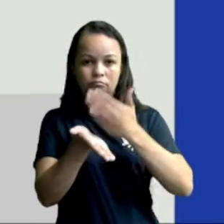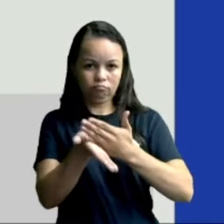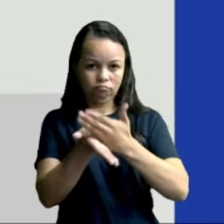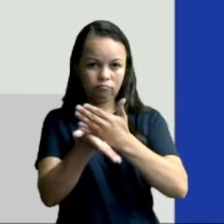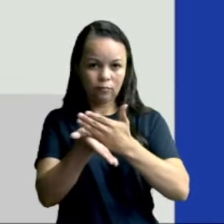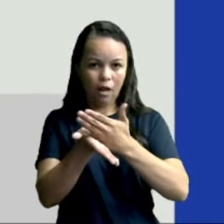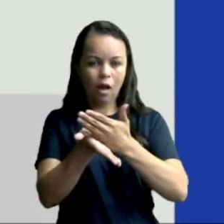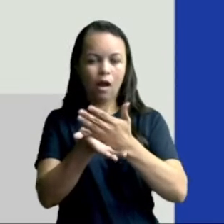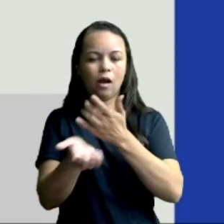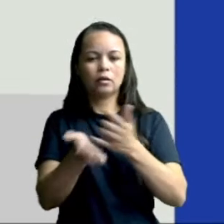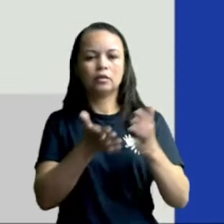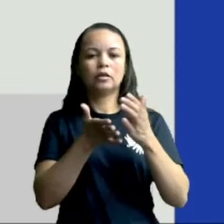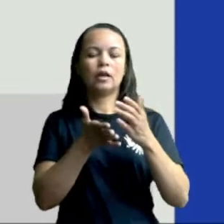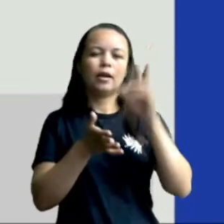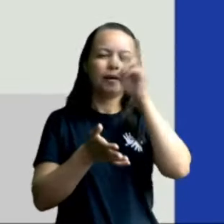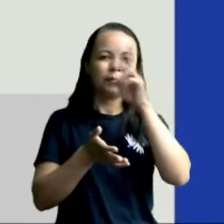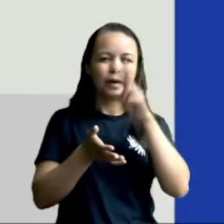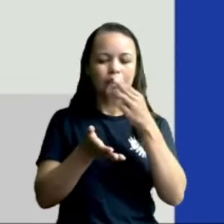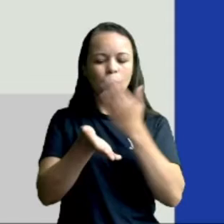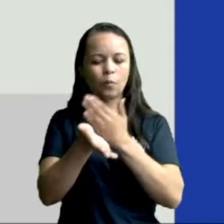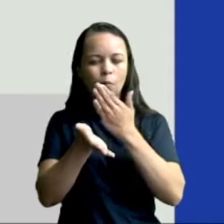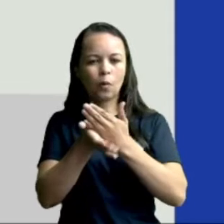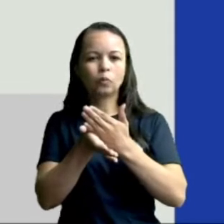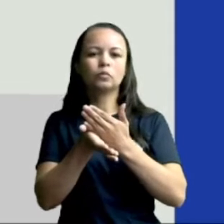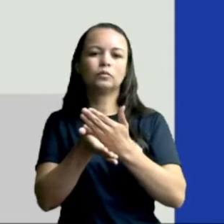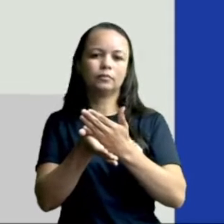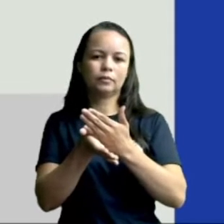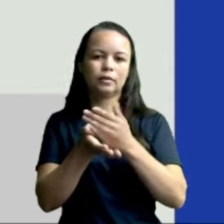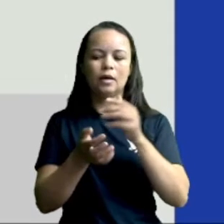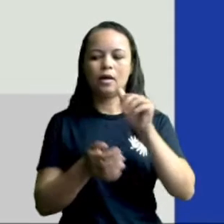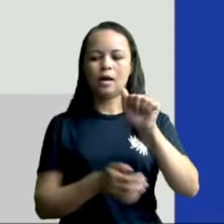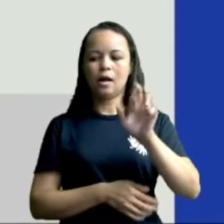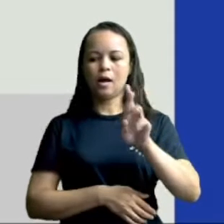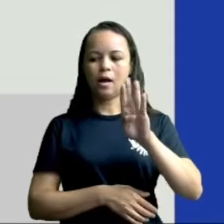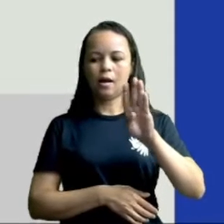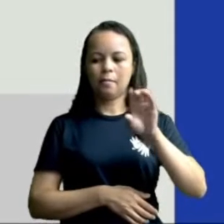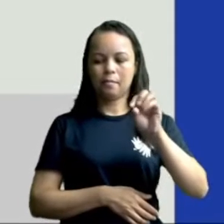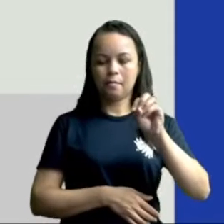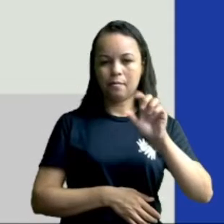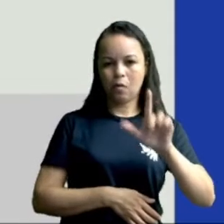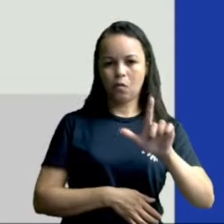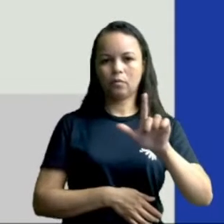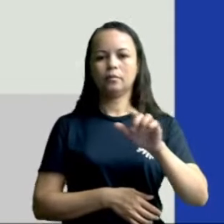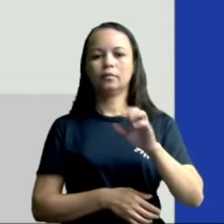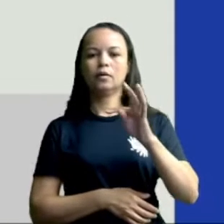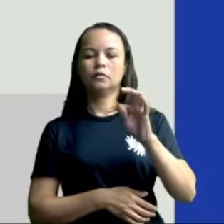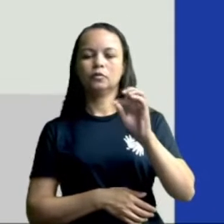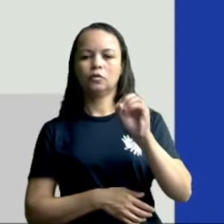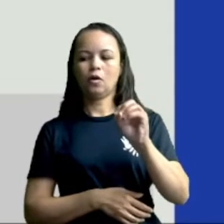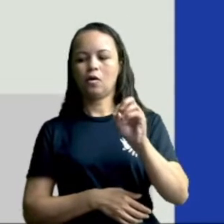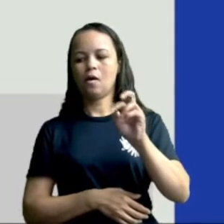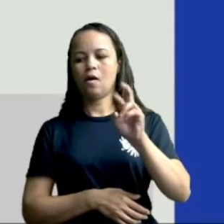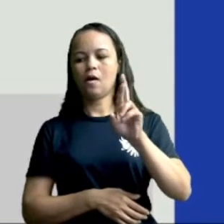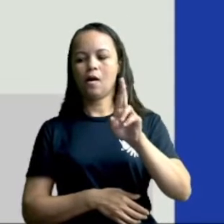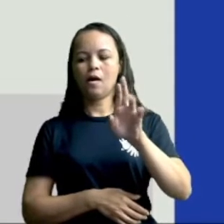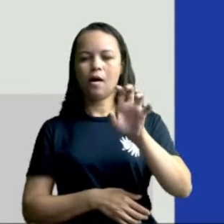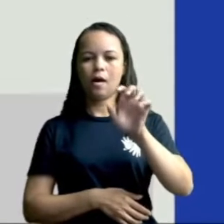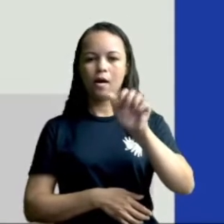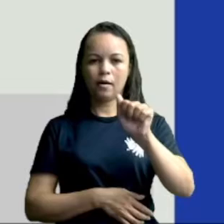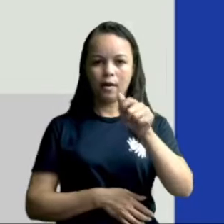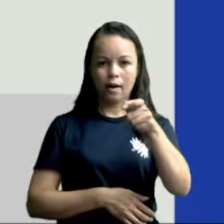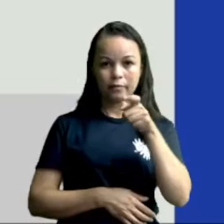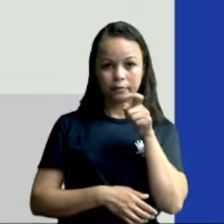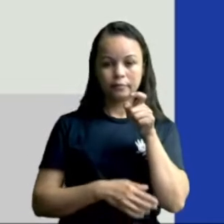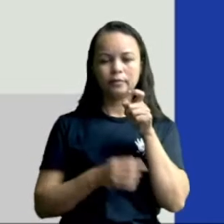de trás para frente. Árbol, tórax. Então, essas palavras, elas são chamadas